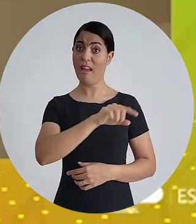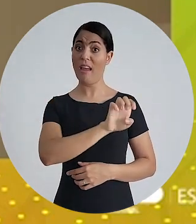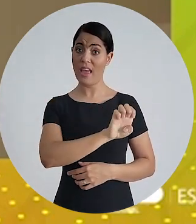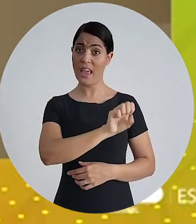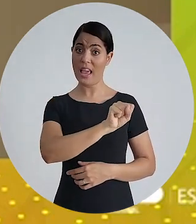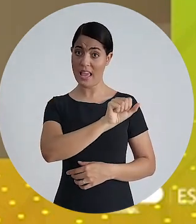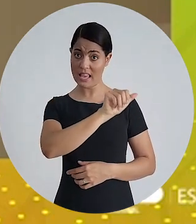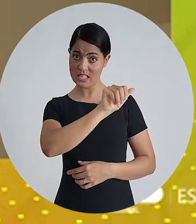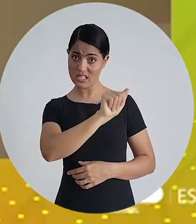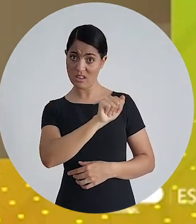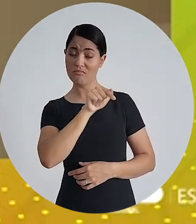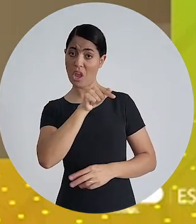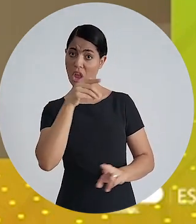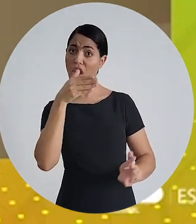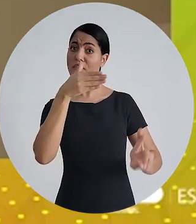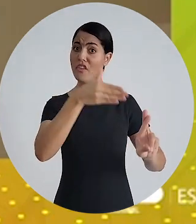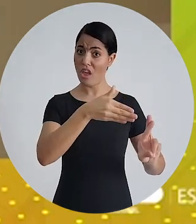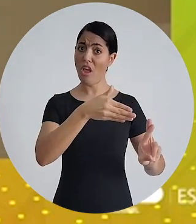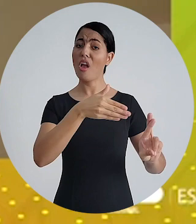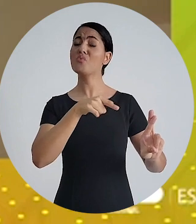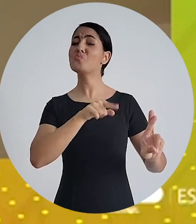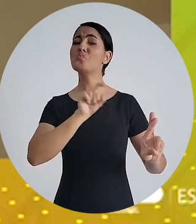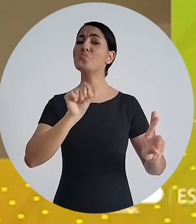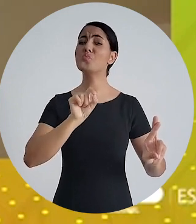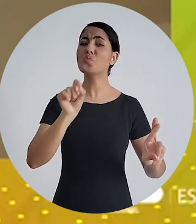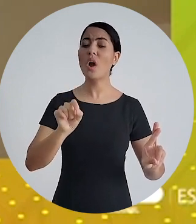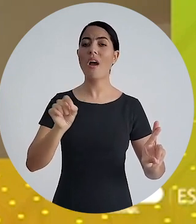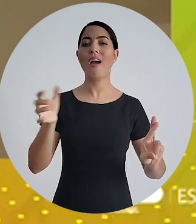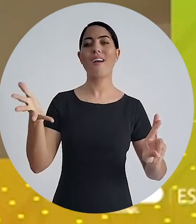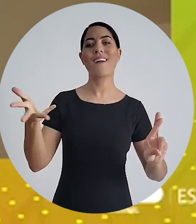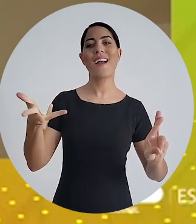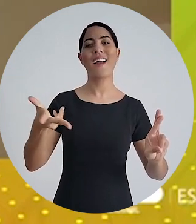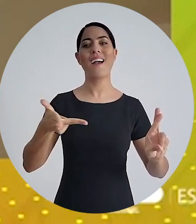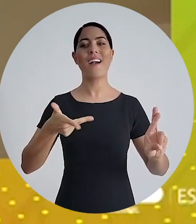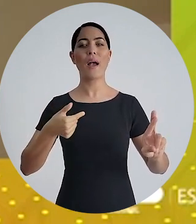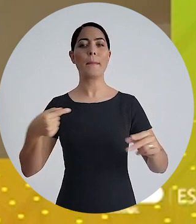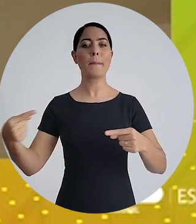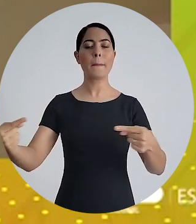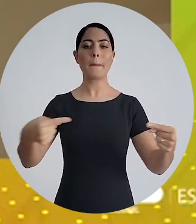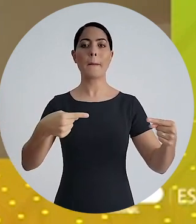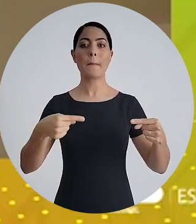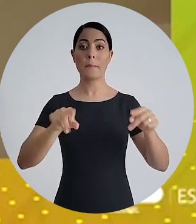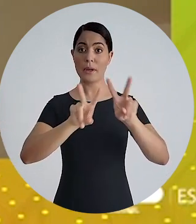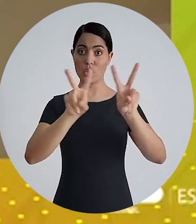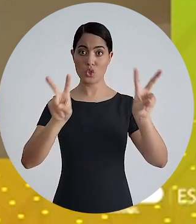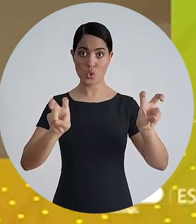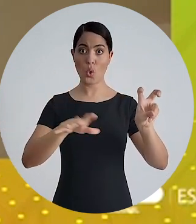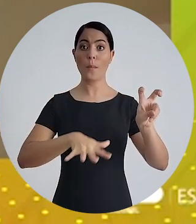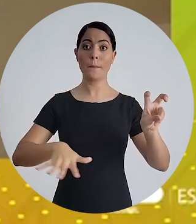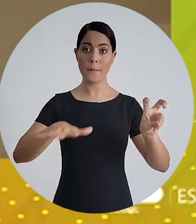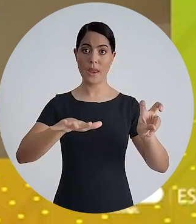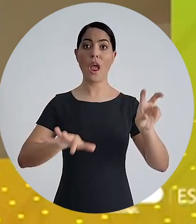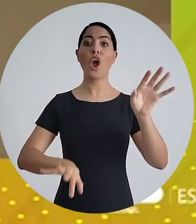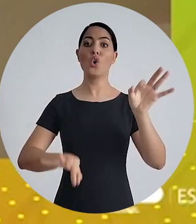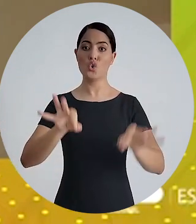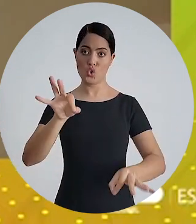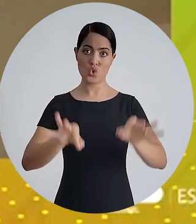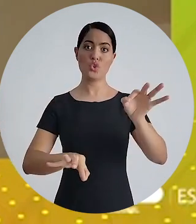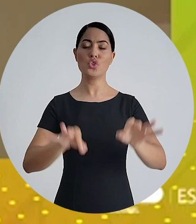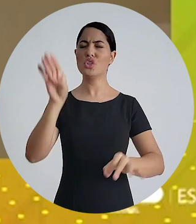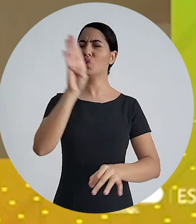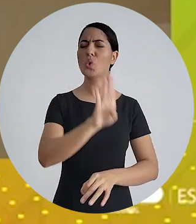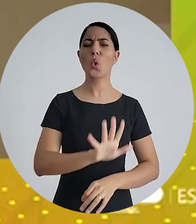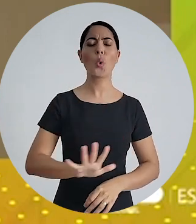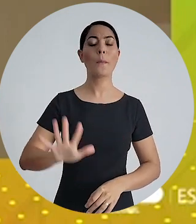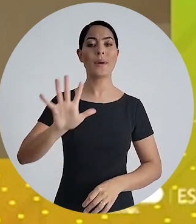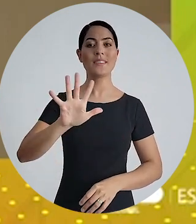uma referência muito grande de aperfeiçoamento, de debate e de construção do pensamento jurídico brasileiro. De